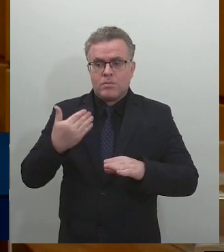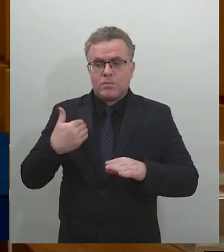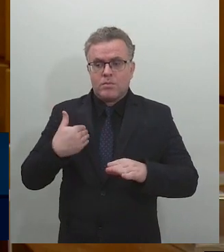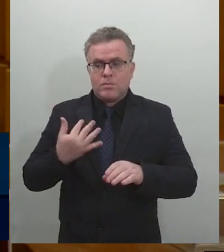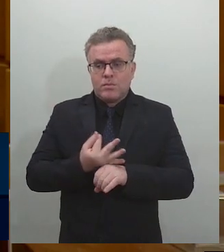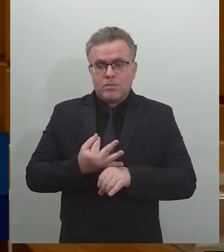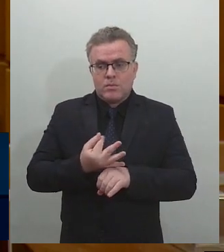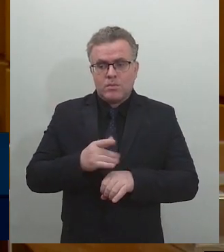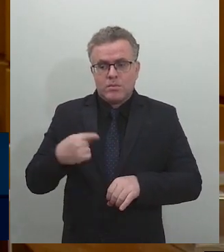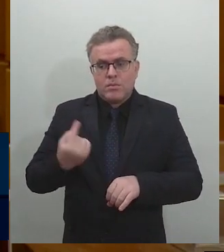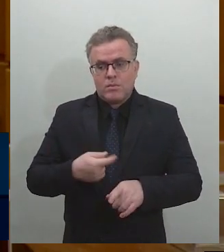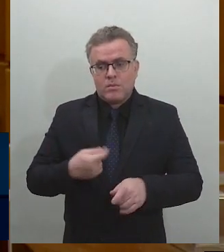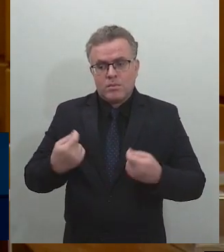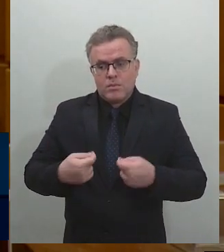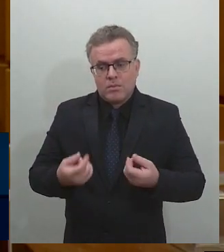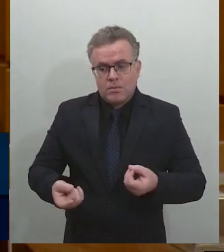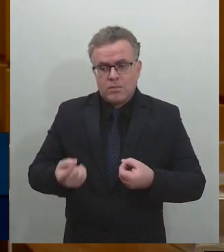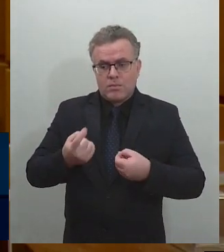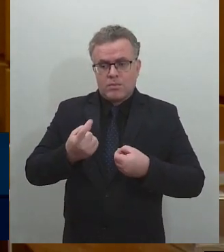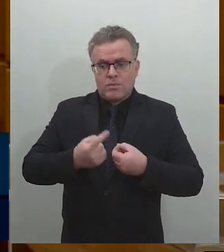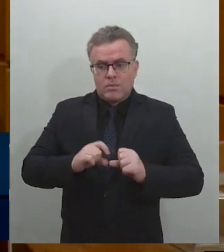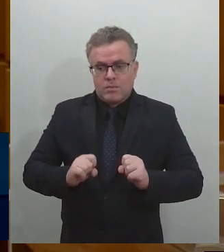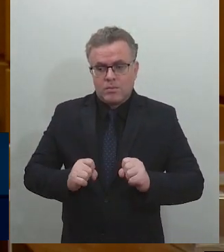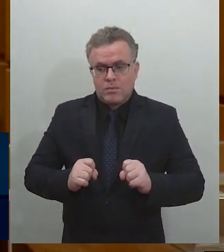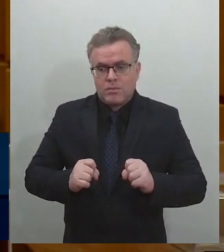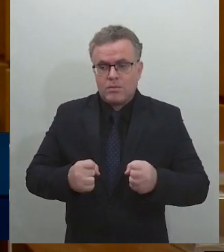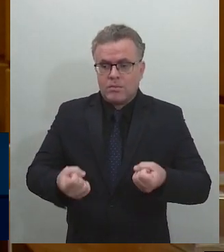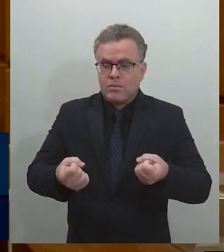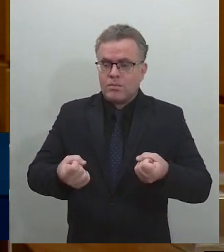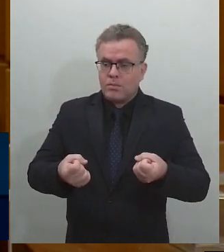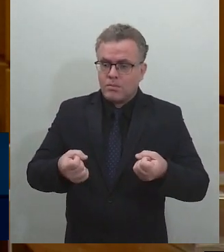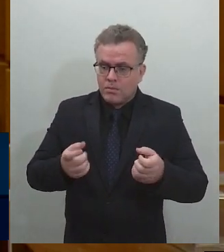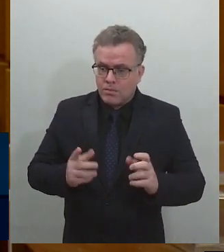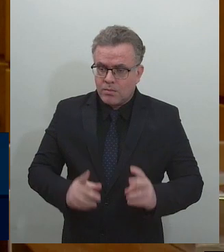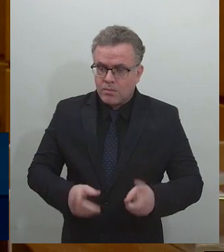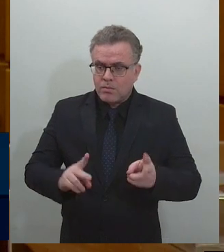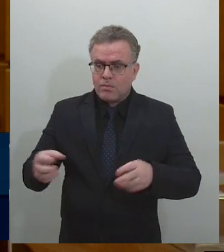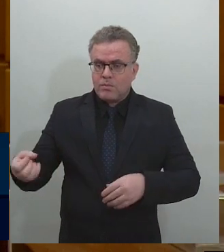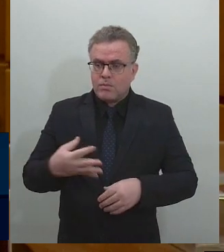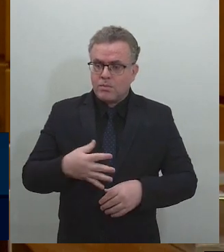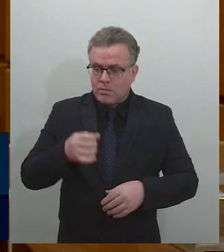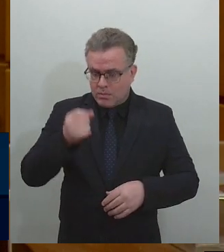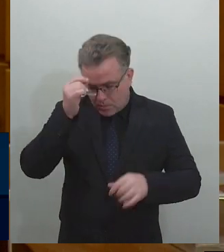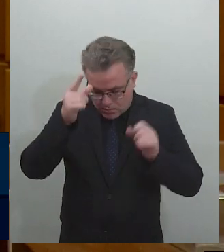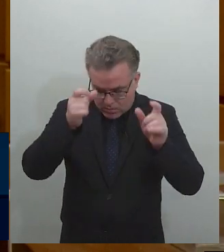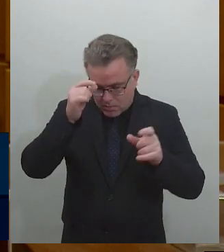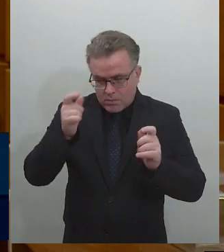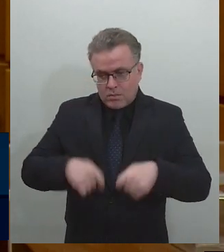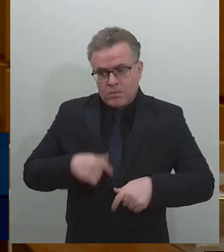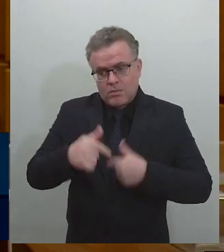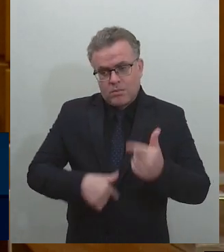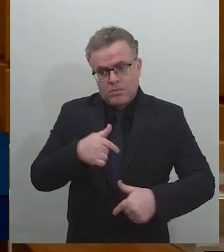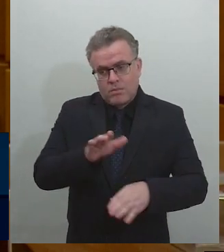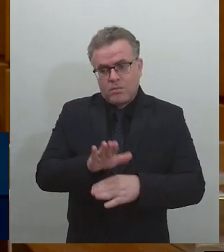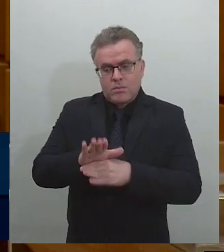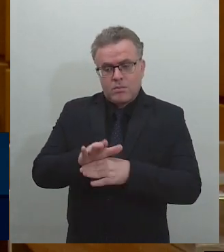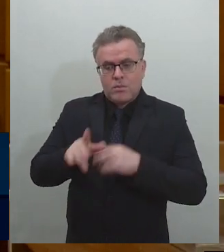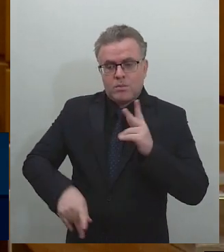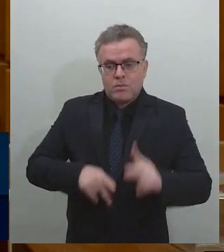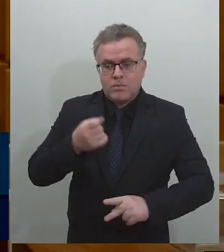né, reenergizado, com novas ideias para a gente continuar trabalhando pelo povo sergipano. Quero usar aqui hoje a tribuna